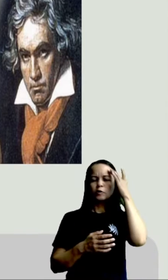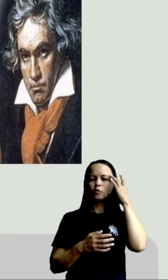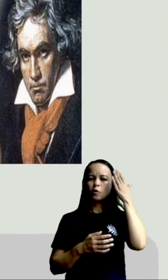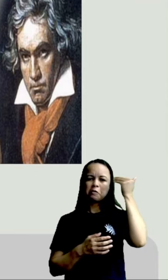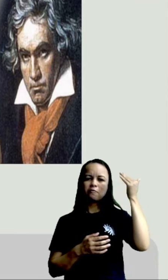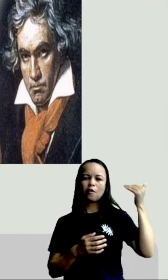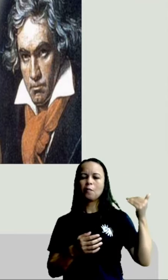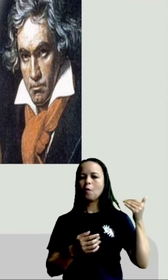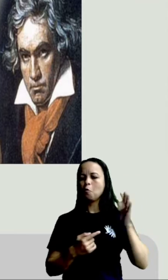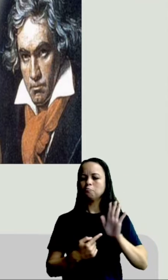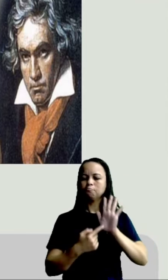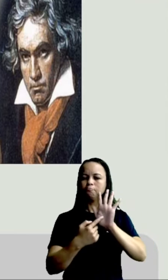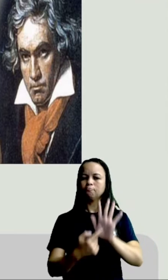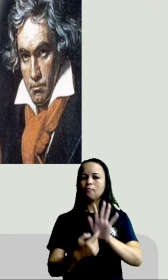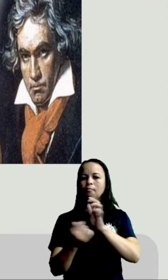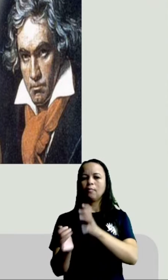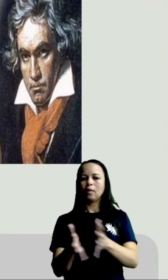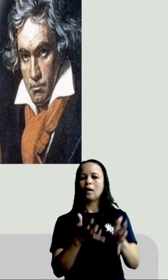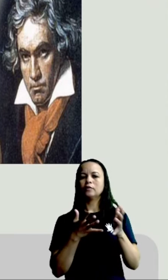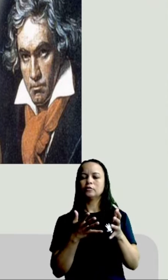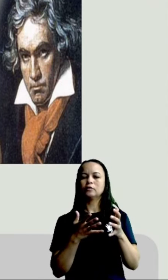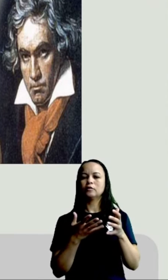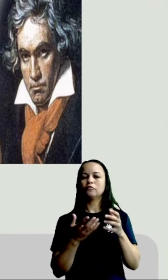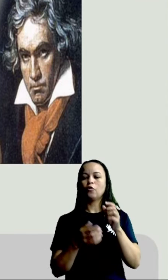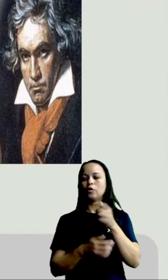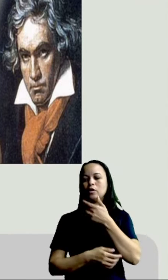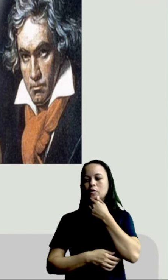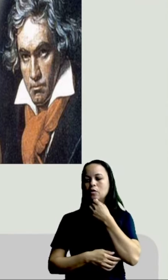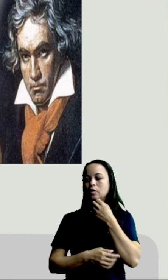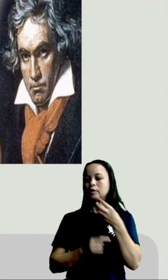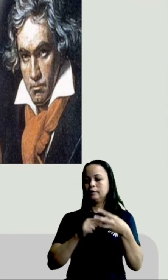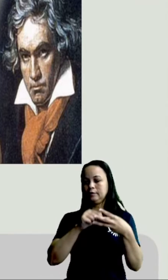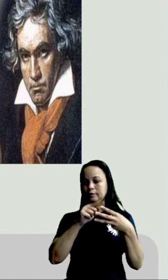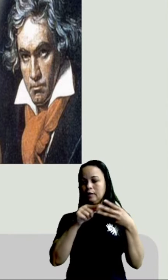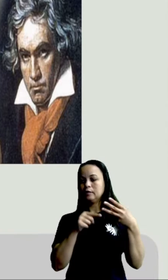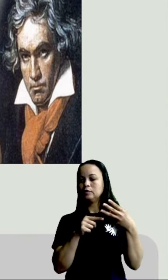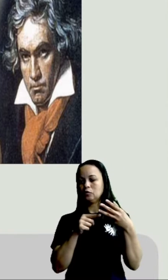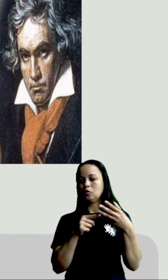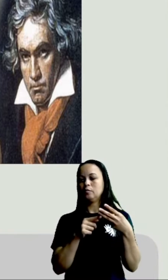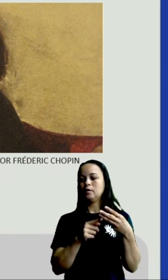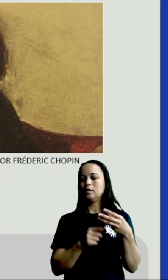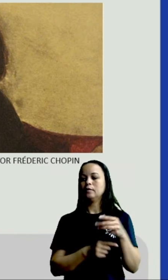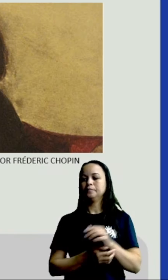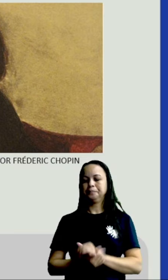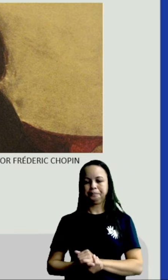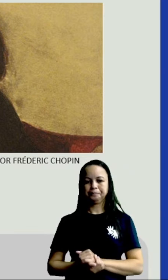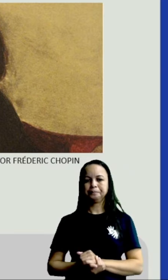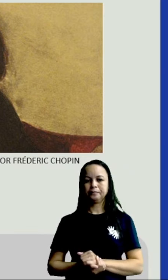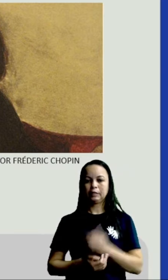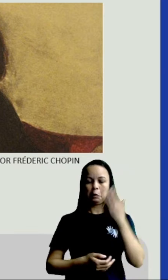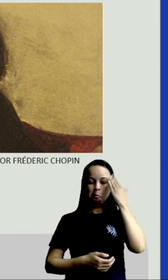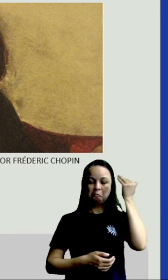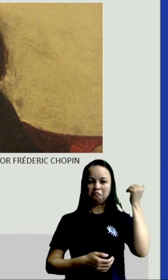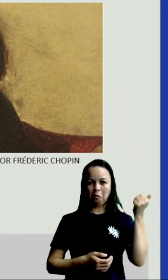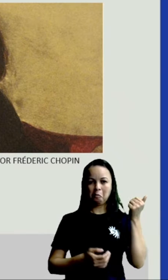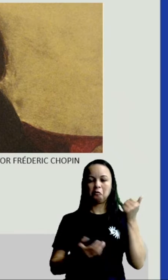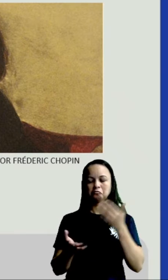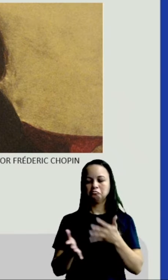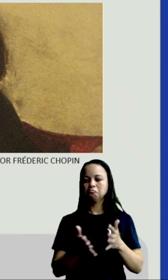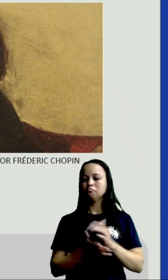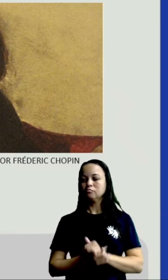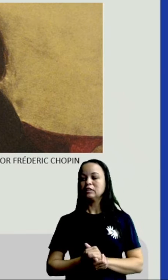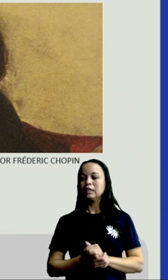sobressaíam né nessa época foi raiva em Musa e Beethoven aí tia Raquel trás agora